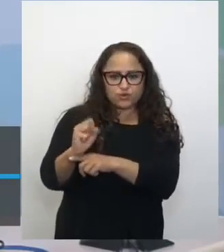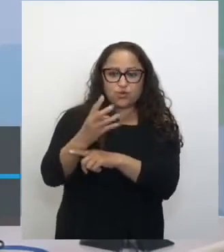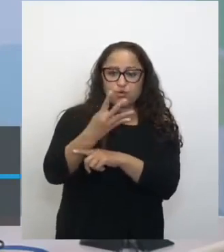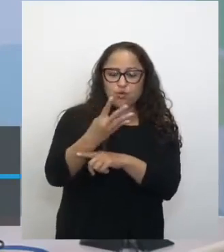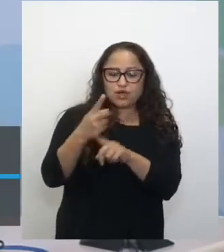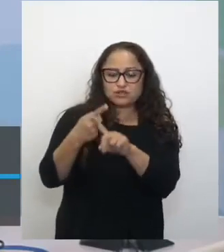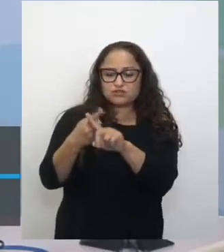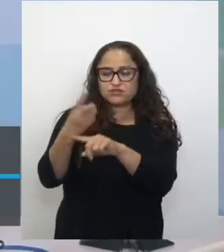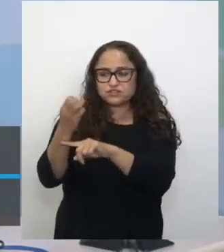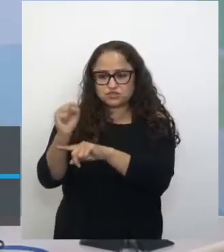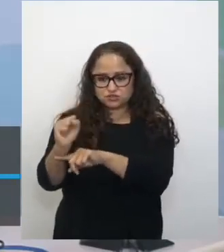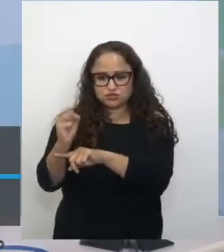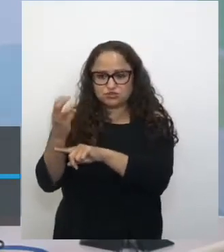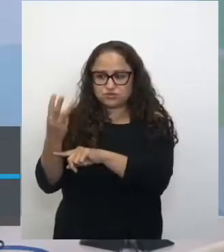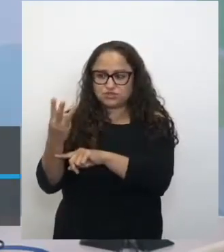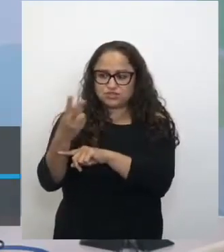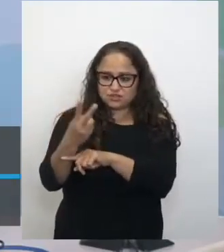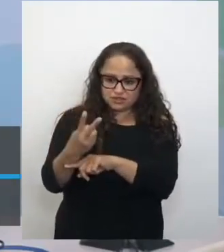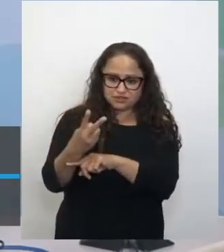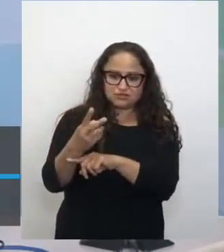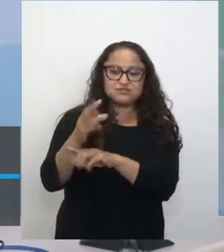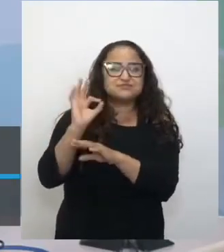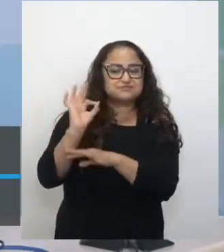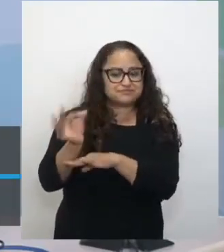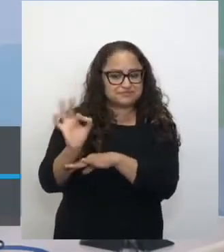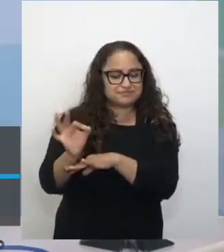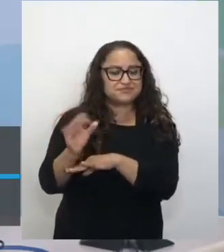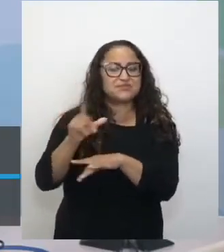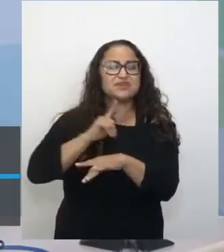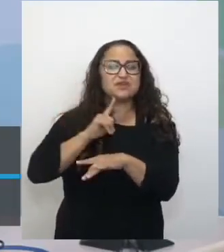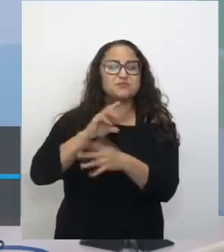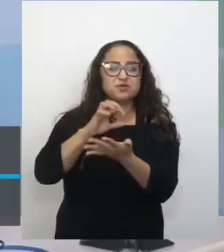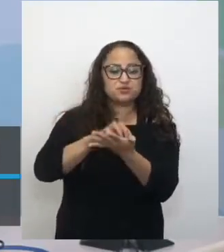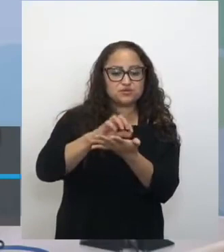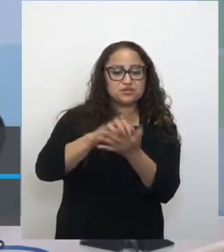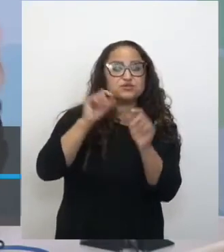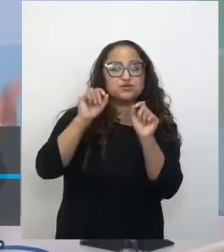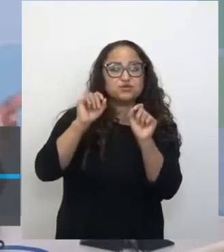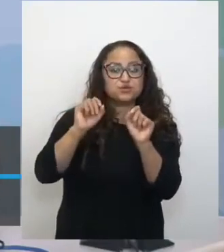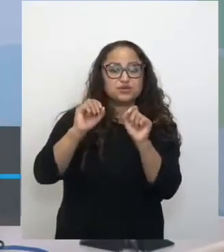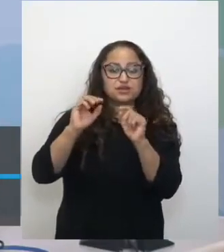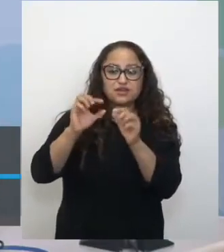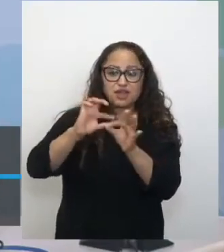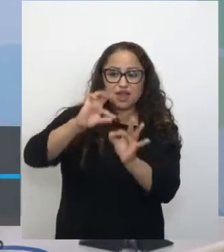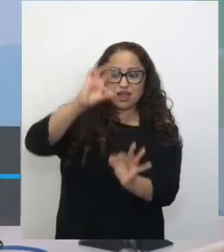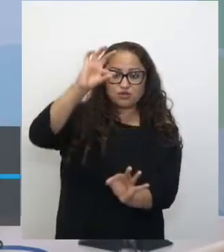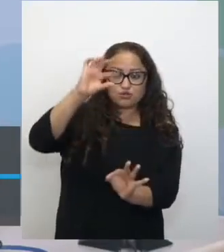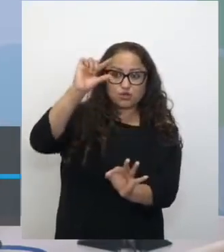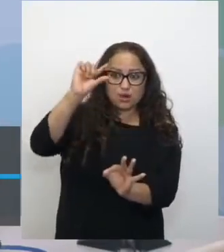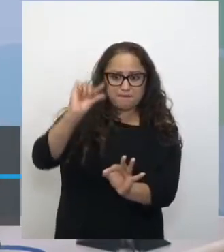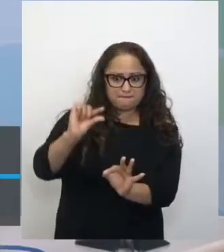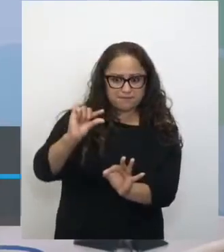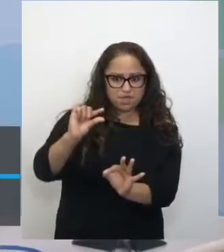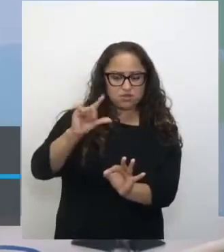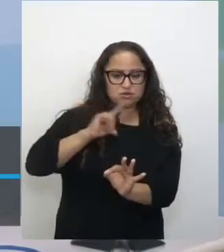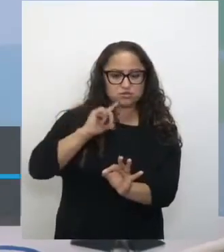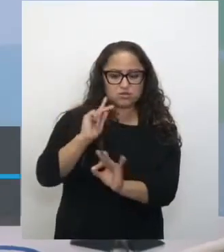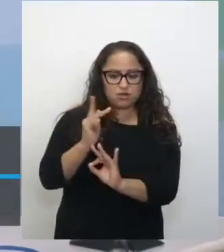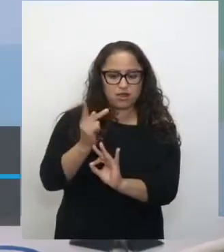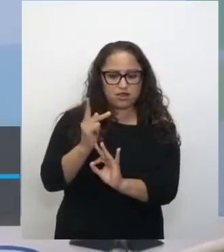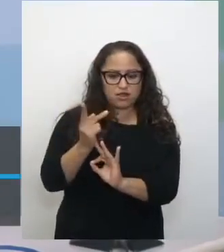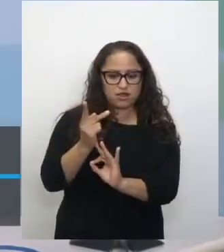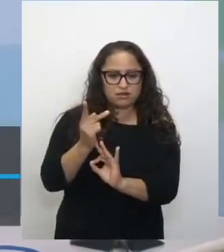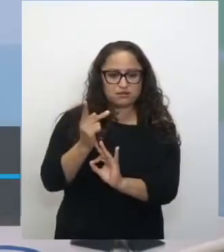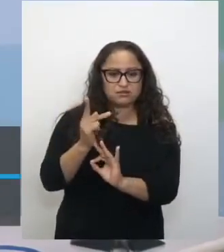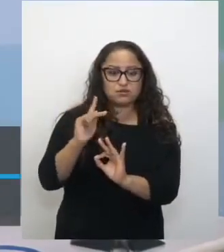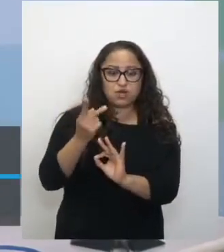Quatro 1832 isso mesmo colocado até as unidades e colocar o que altura menor que o agazinho nada mais é